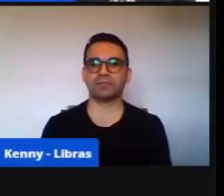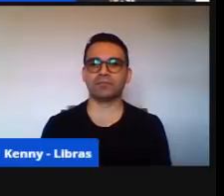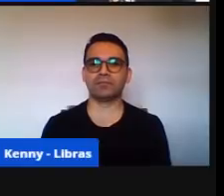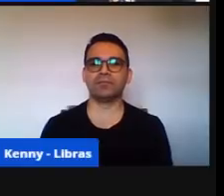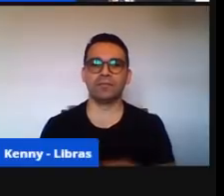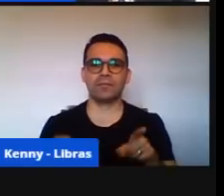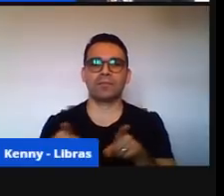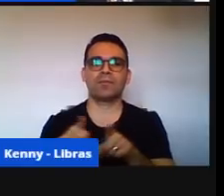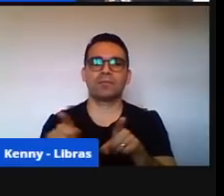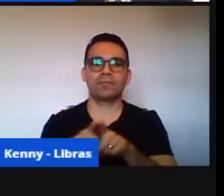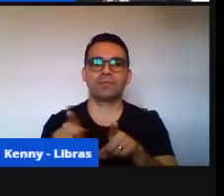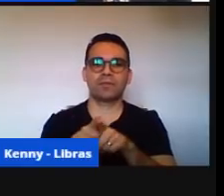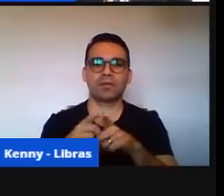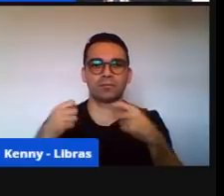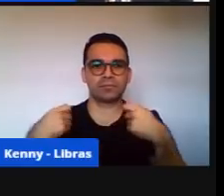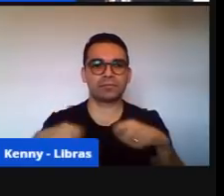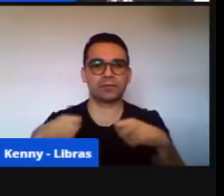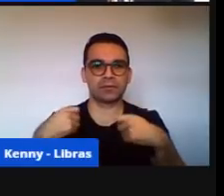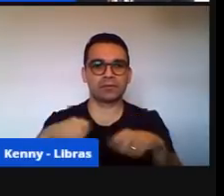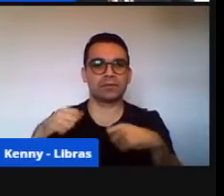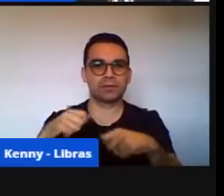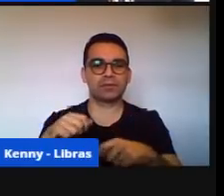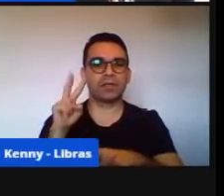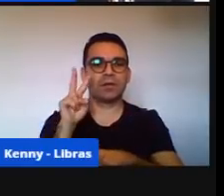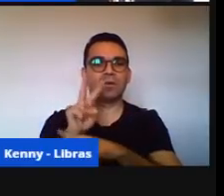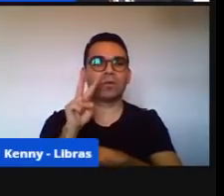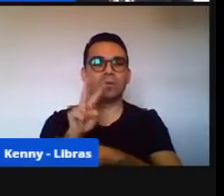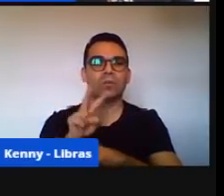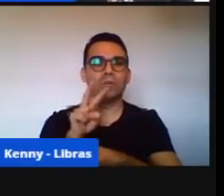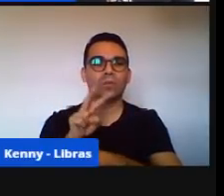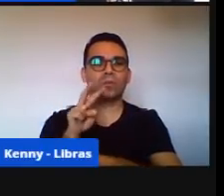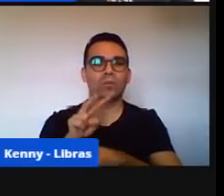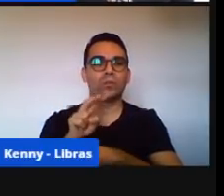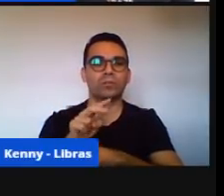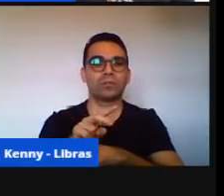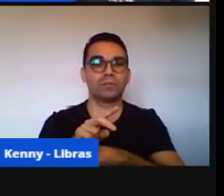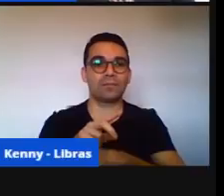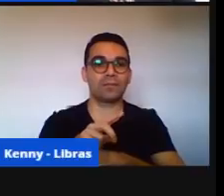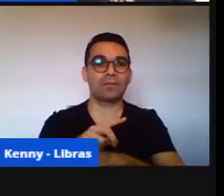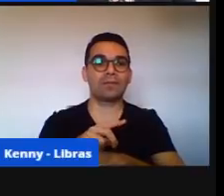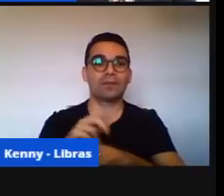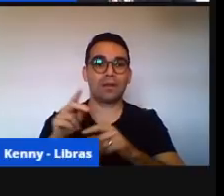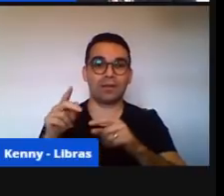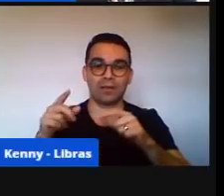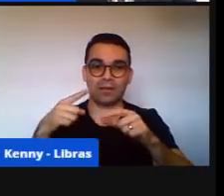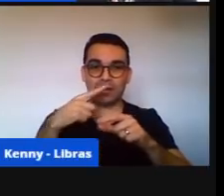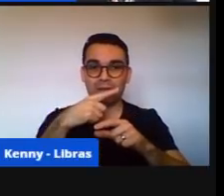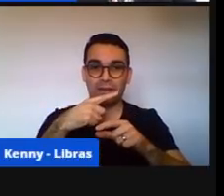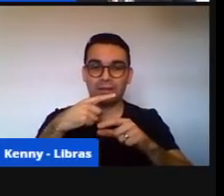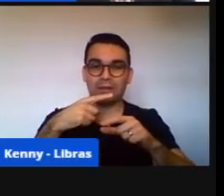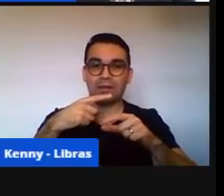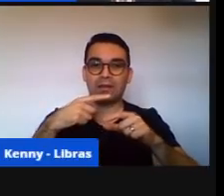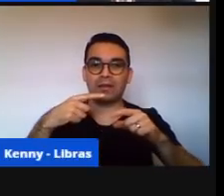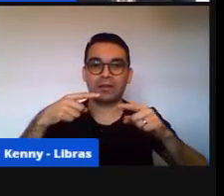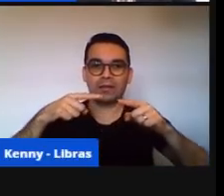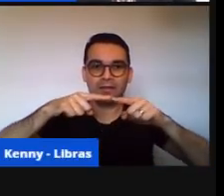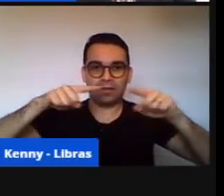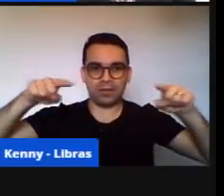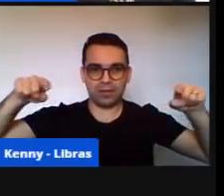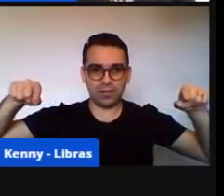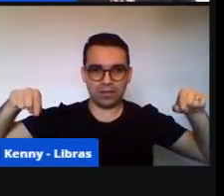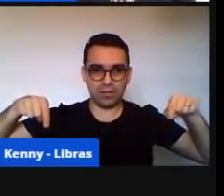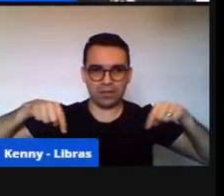ser feita a limpeza da caixa d'água regularmente, né? Deve ser realizada a cada 6 meses, e